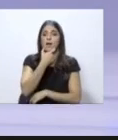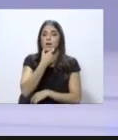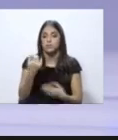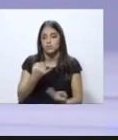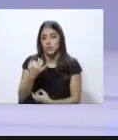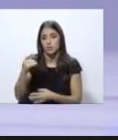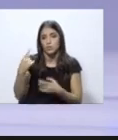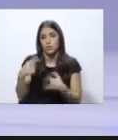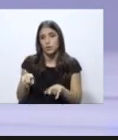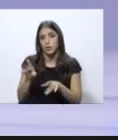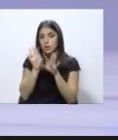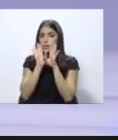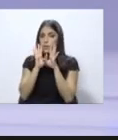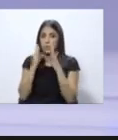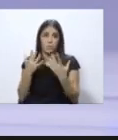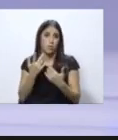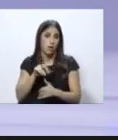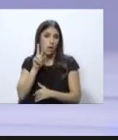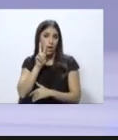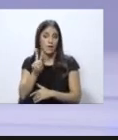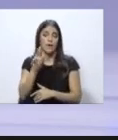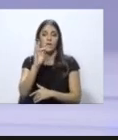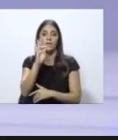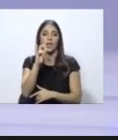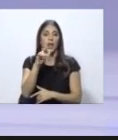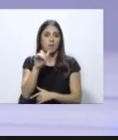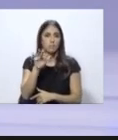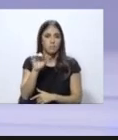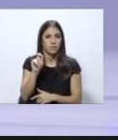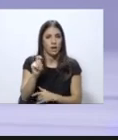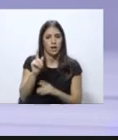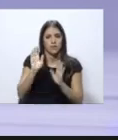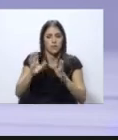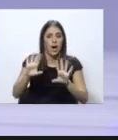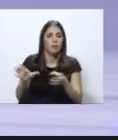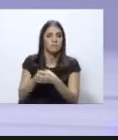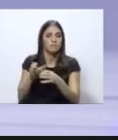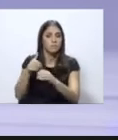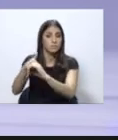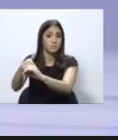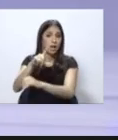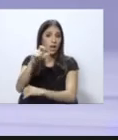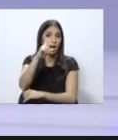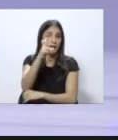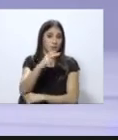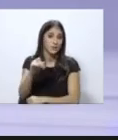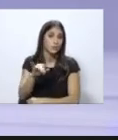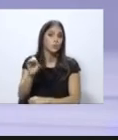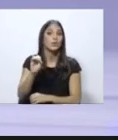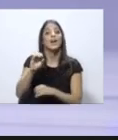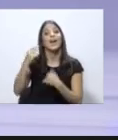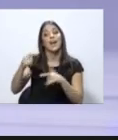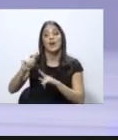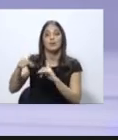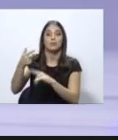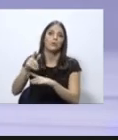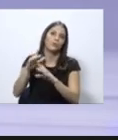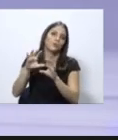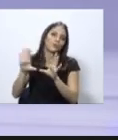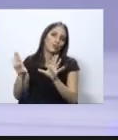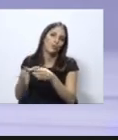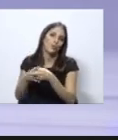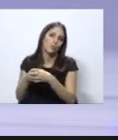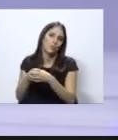facto do Filipe Anderson ter jogado na Lazio, que é o outro clube fetiche do Sérgio Conceição, porque jogou lá há muitos